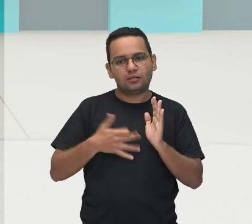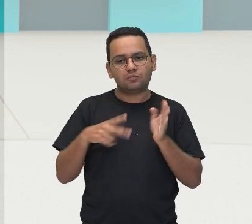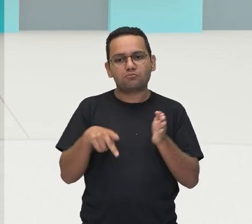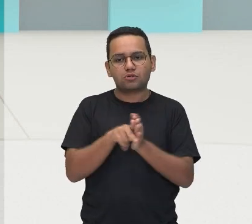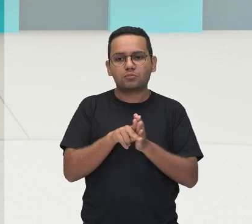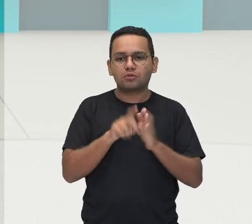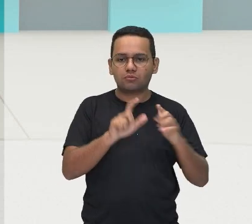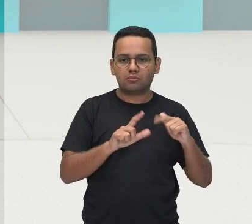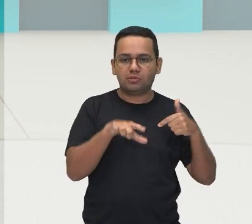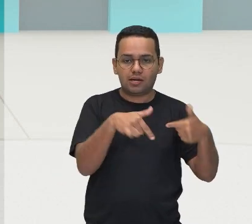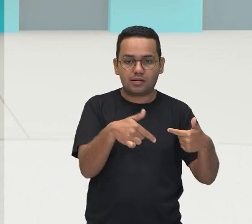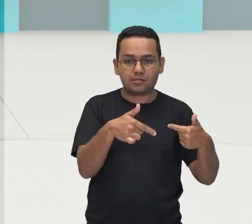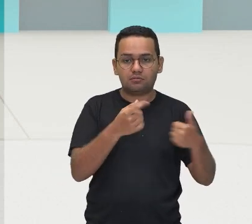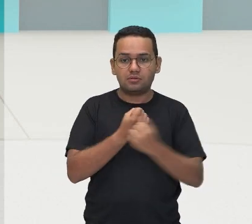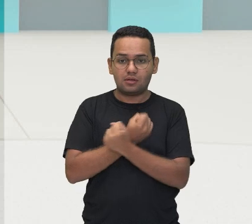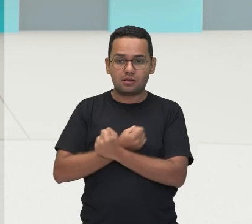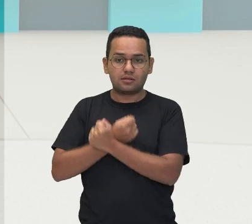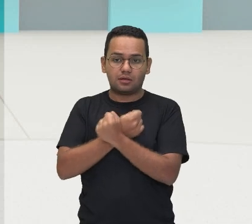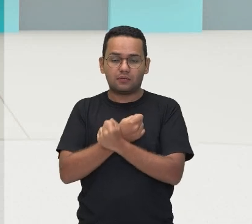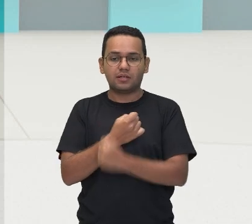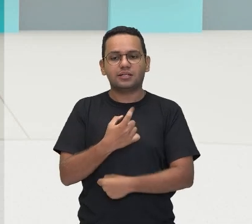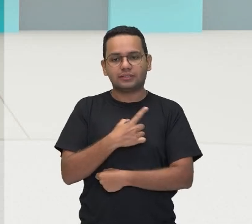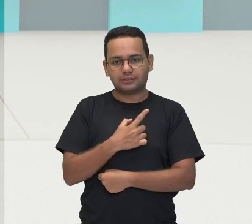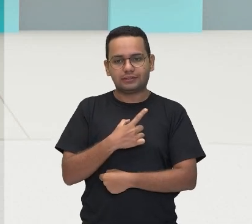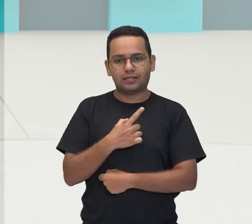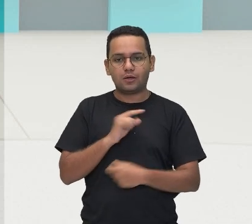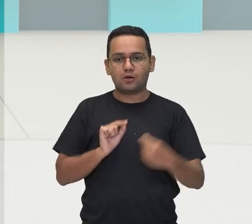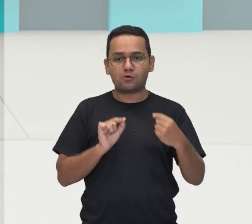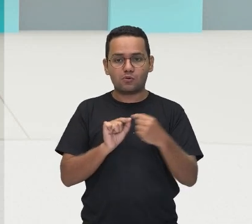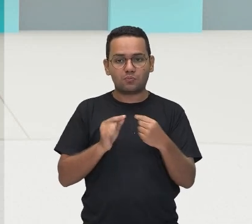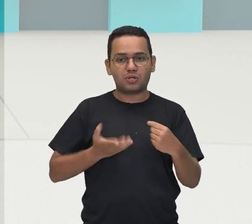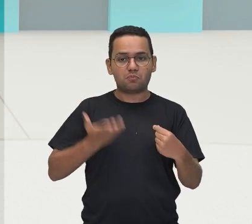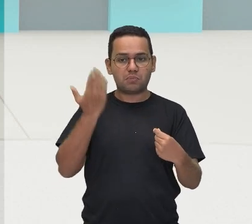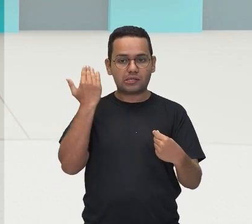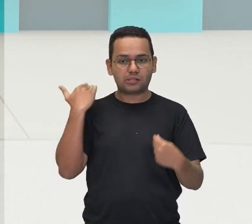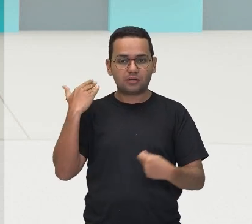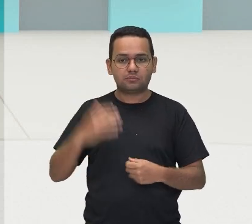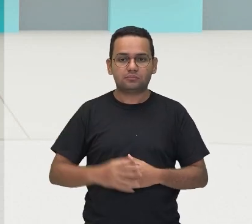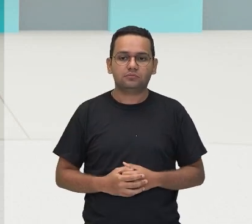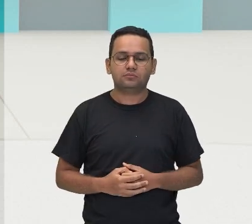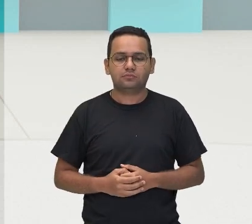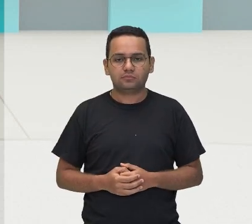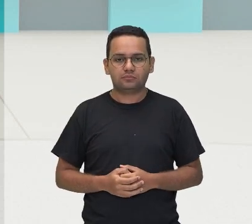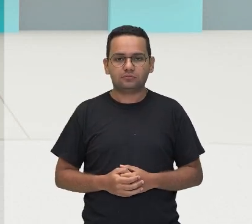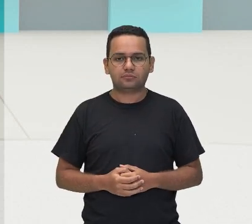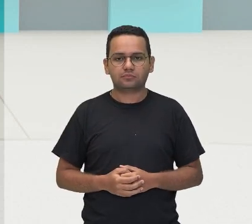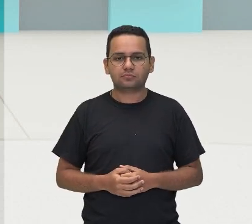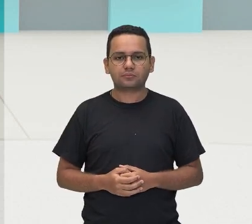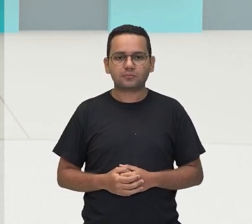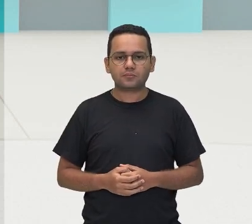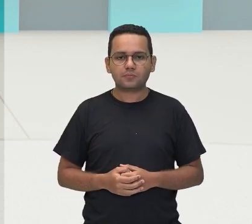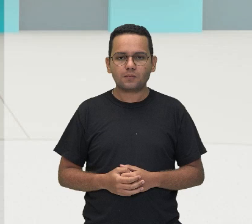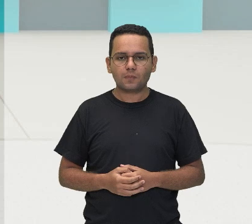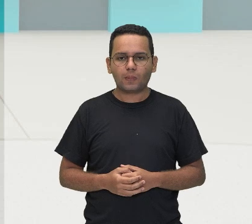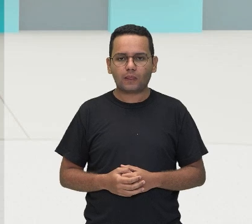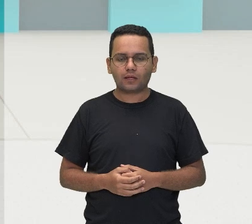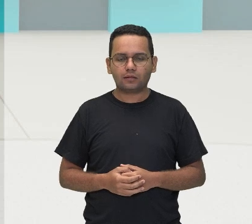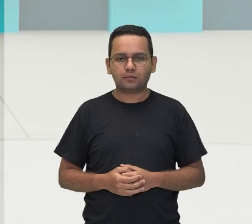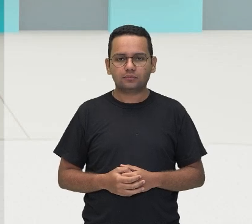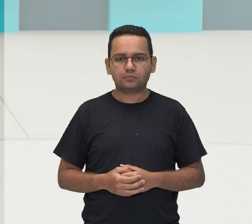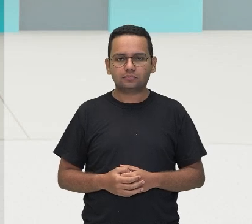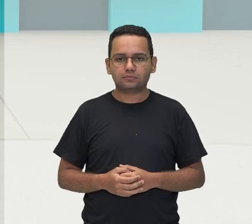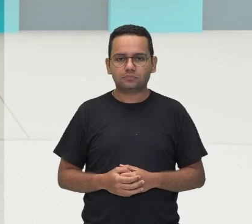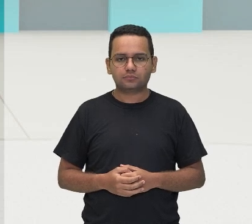defesa existindo, acontecendo ali no contexto da pré-história. Muito bem, então conseguiram aí